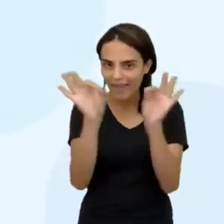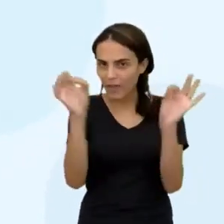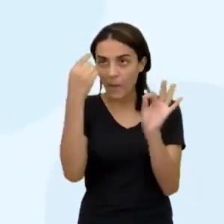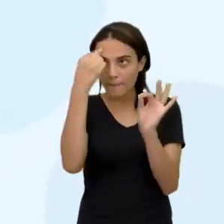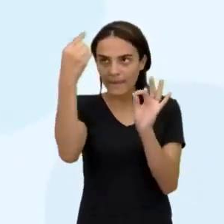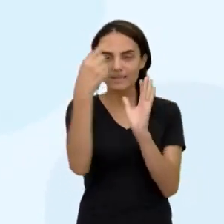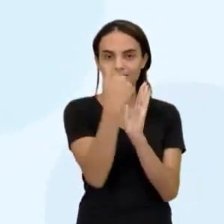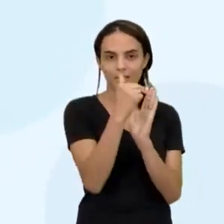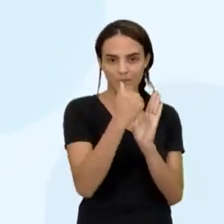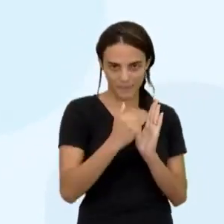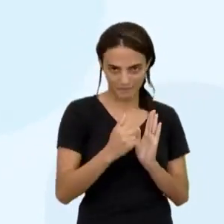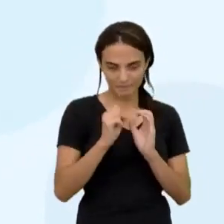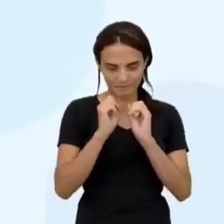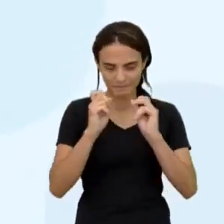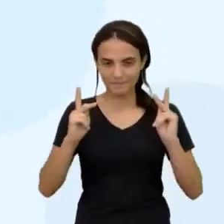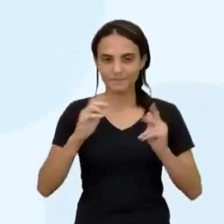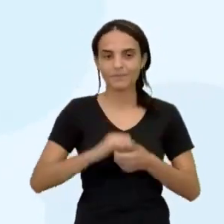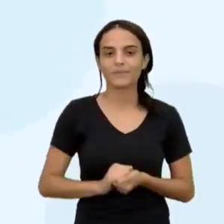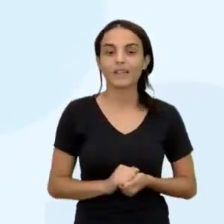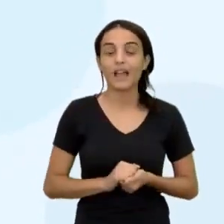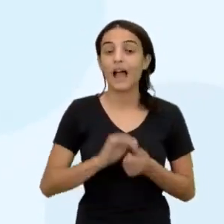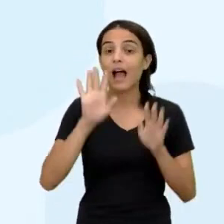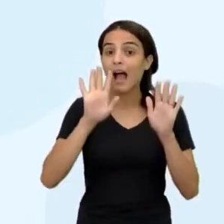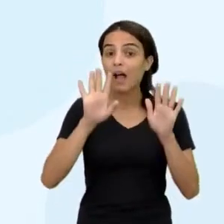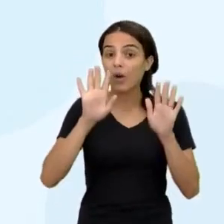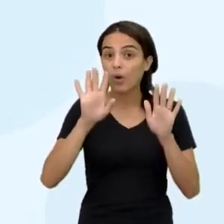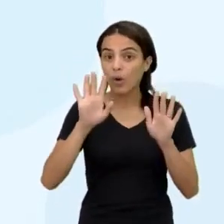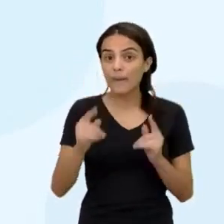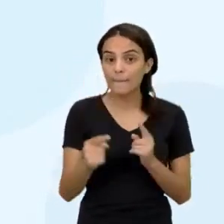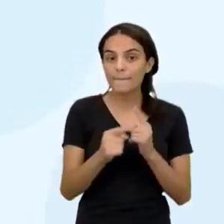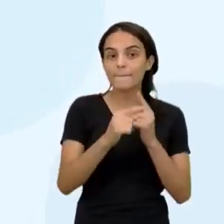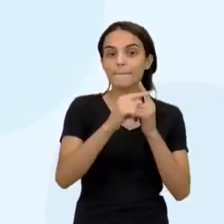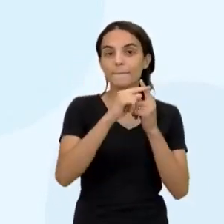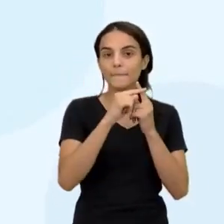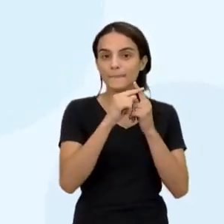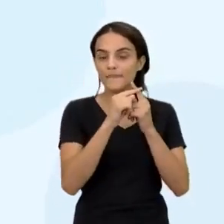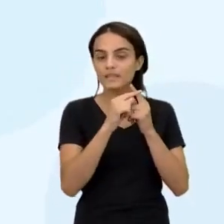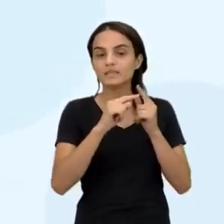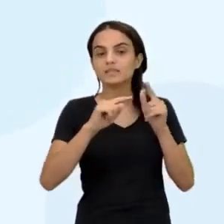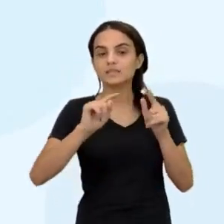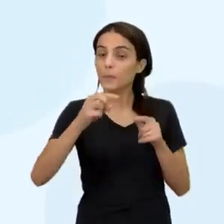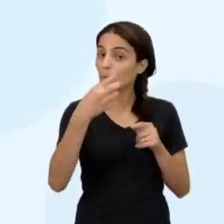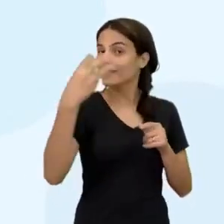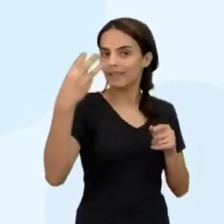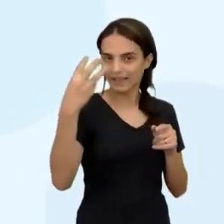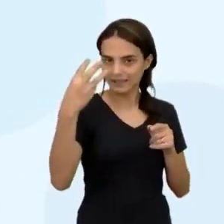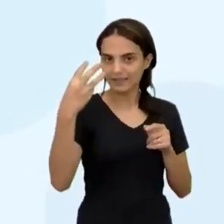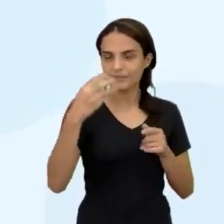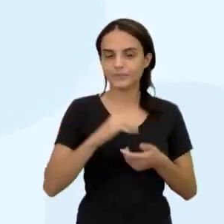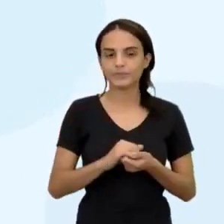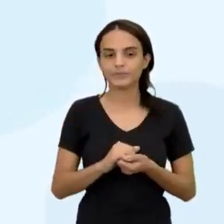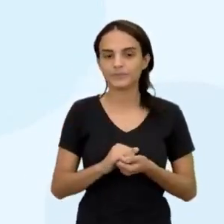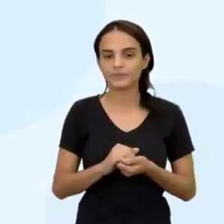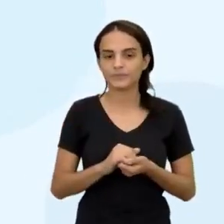caderninho. Pensou? Ó, multiplique por 3. Pega este número e multiplique por 3.